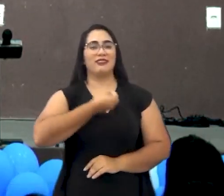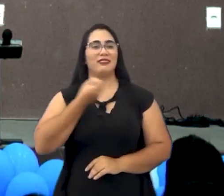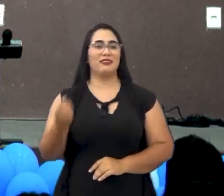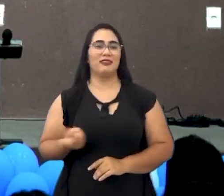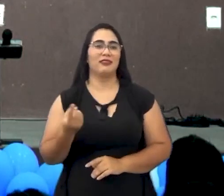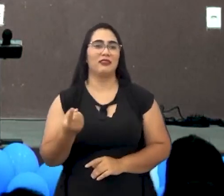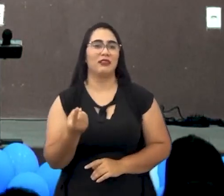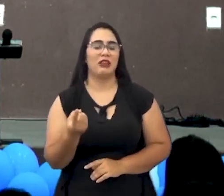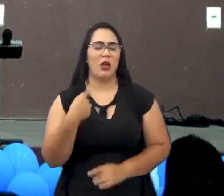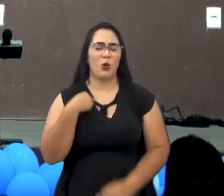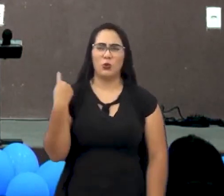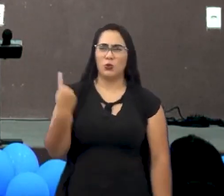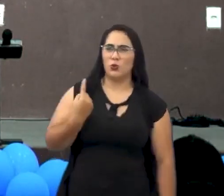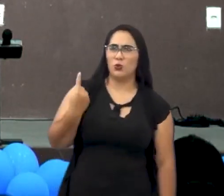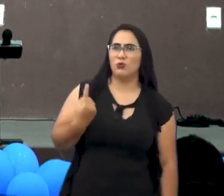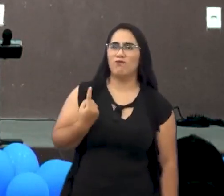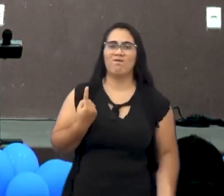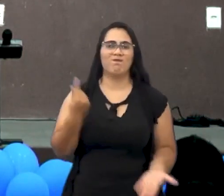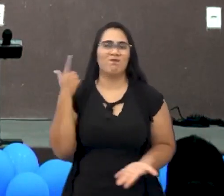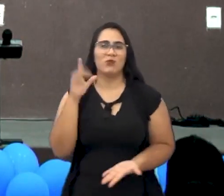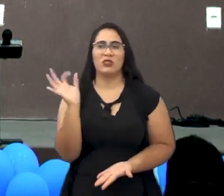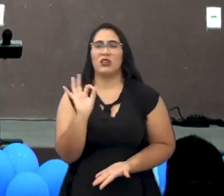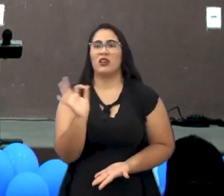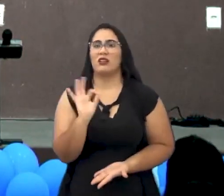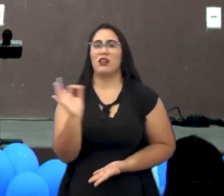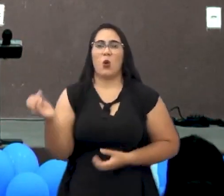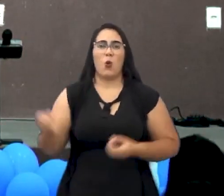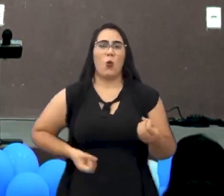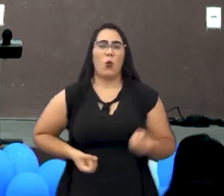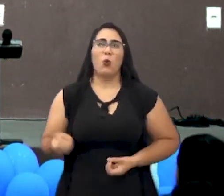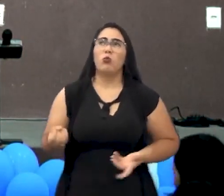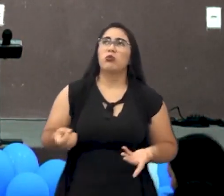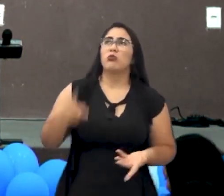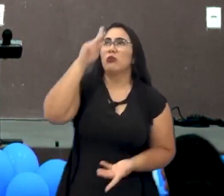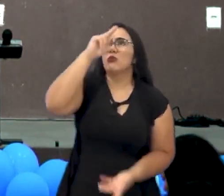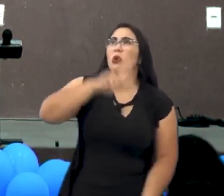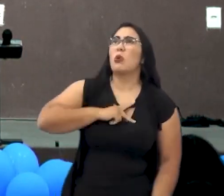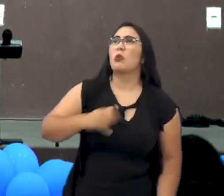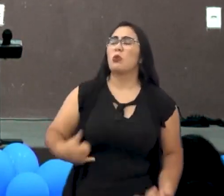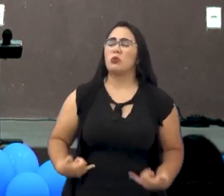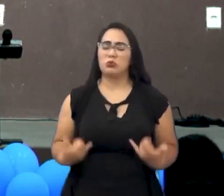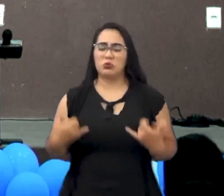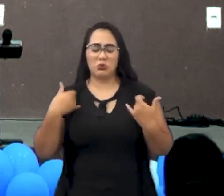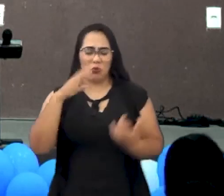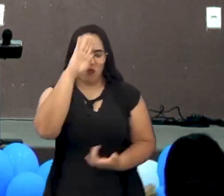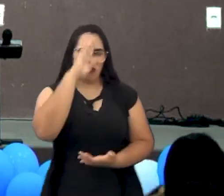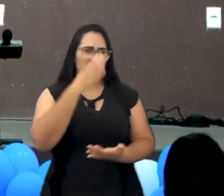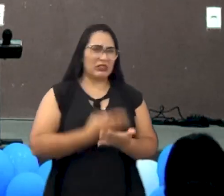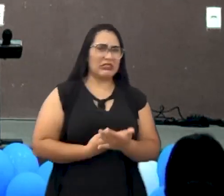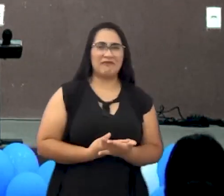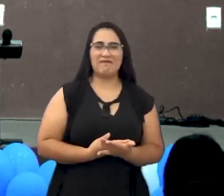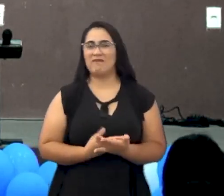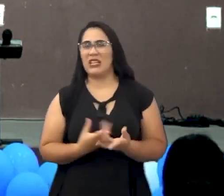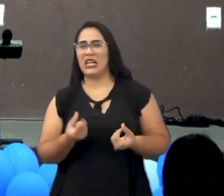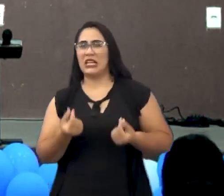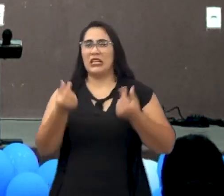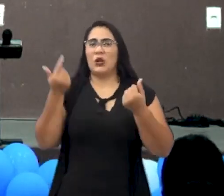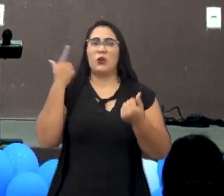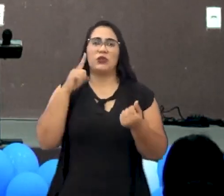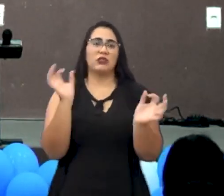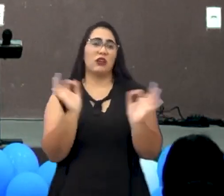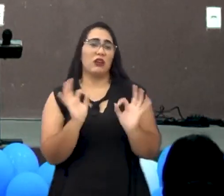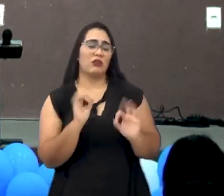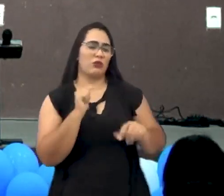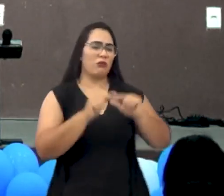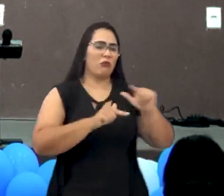não nele mesmo, em suas obras, em seu orgulho, em sua autoconfiança, em seu dinheiro, em seu emprego,